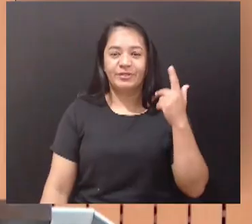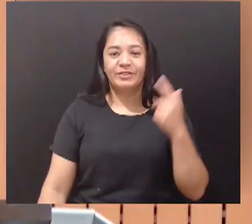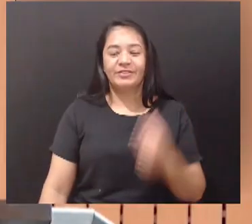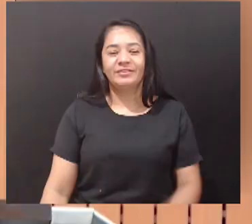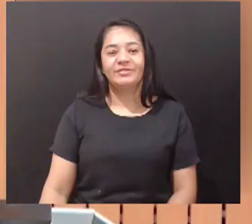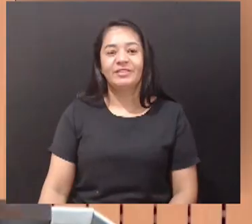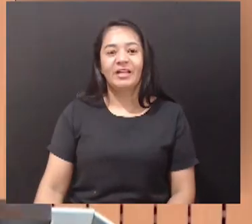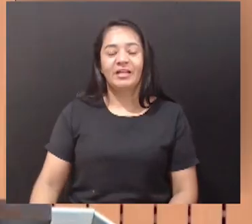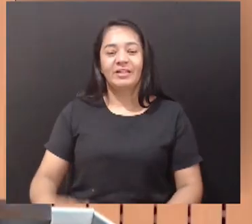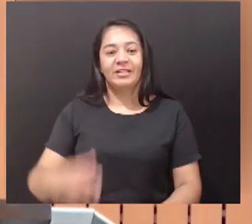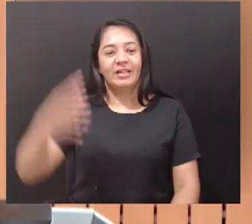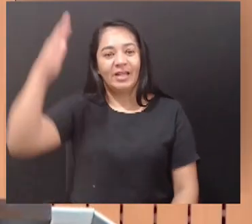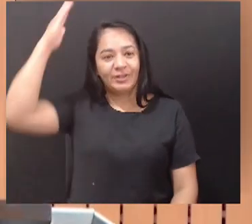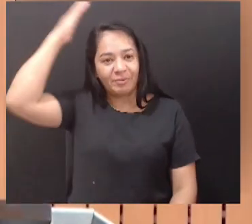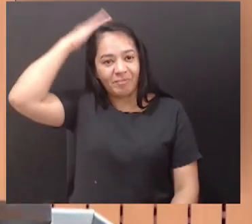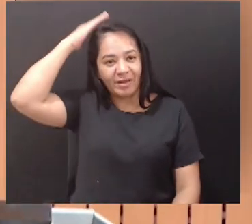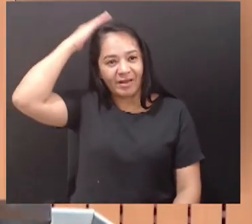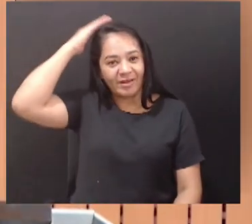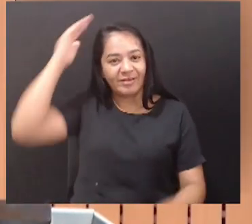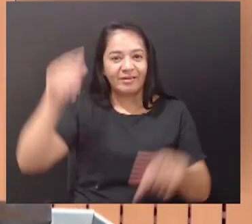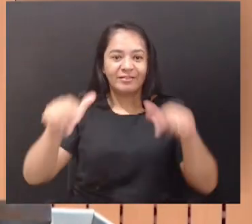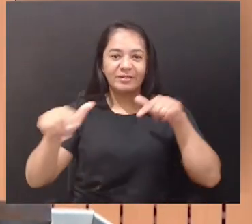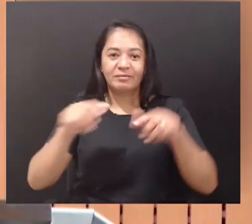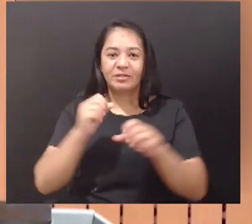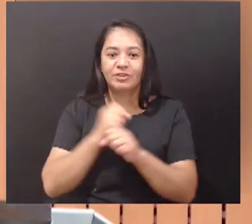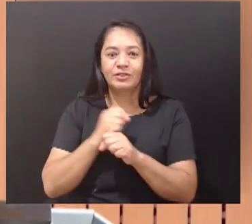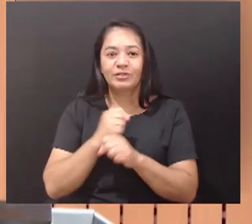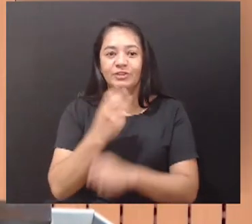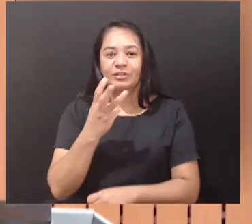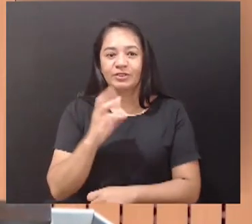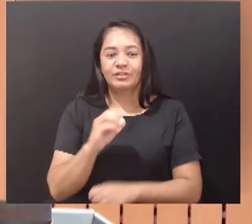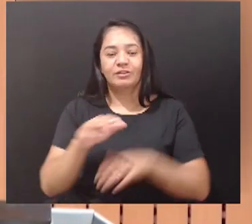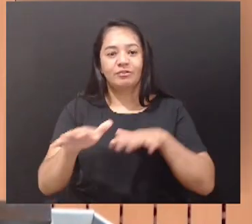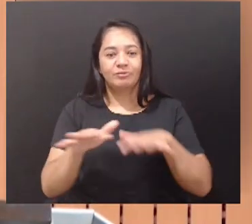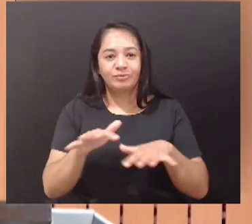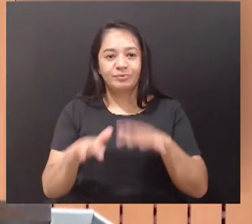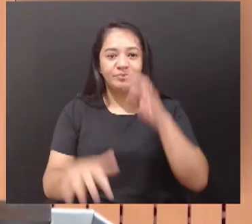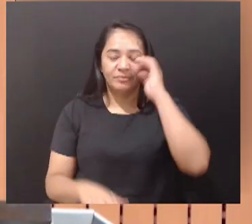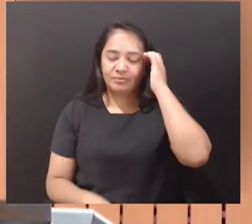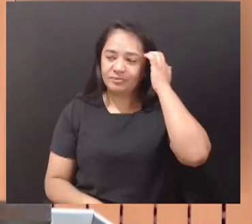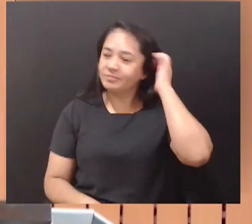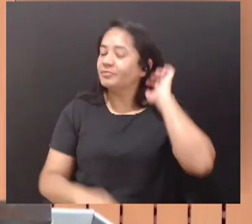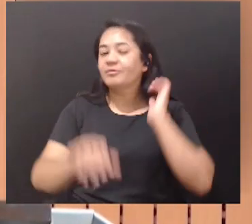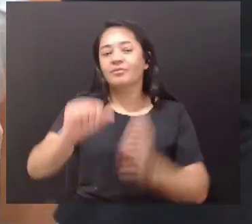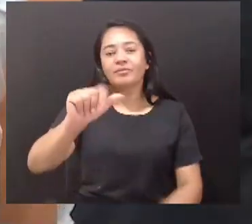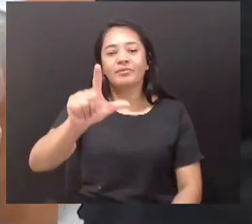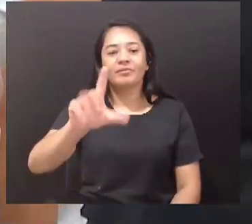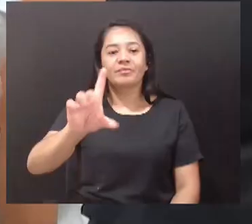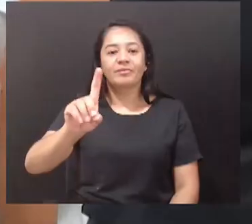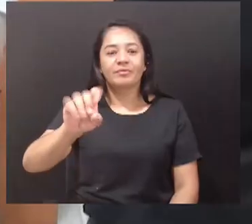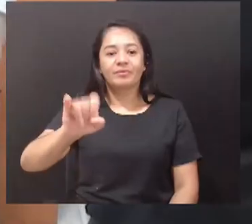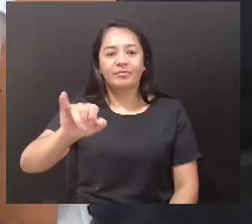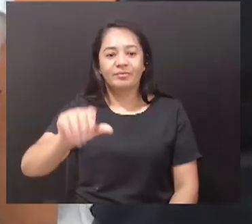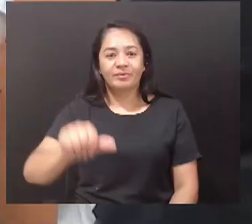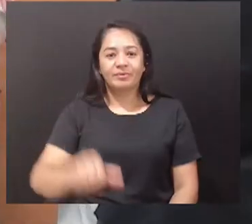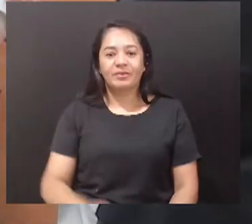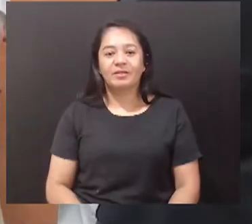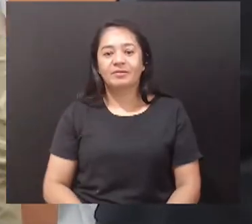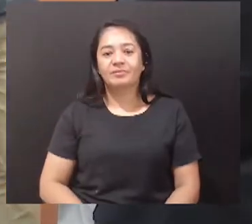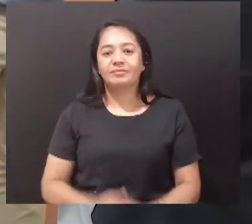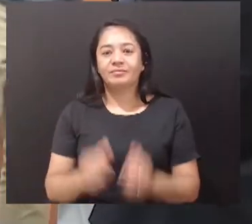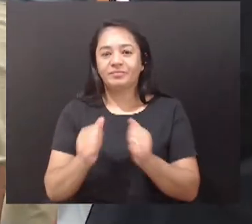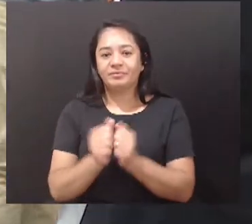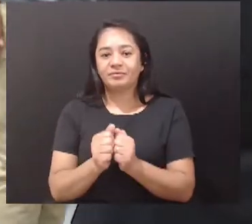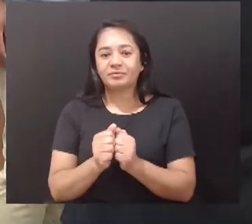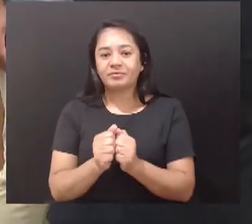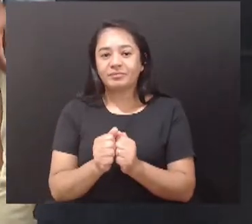e atua há 30 anos no movimento Aldeias Infantis SOS, junto a meninos e meninas